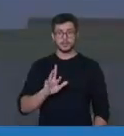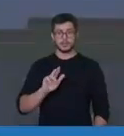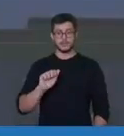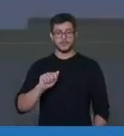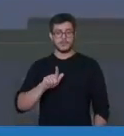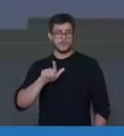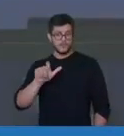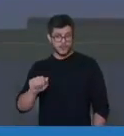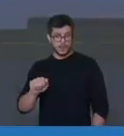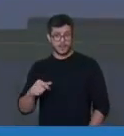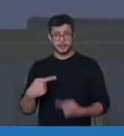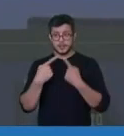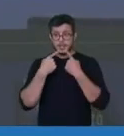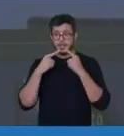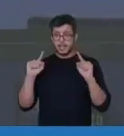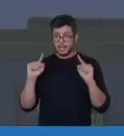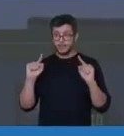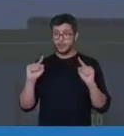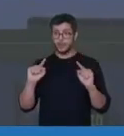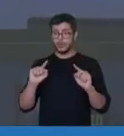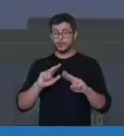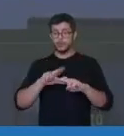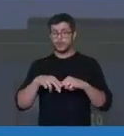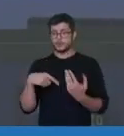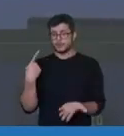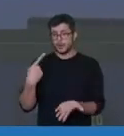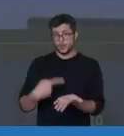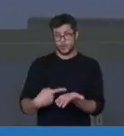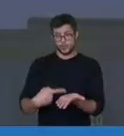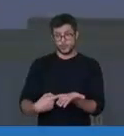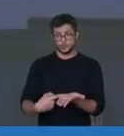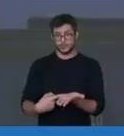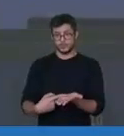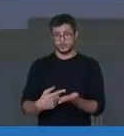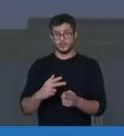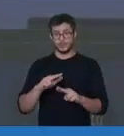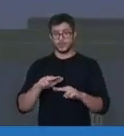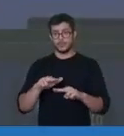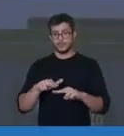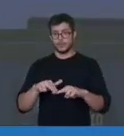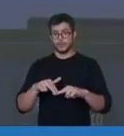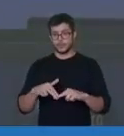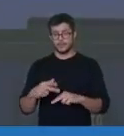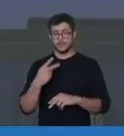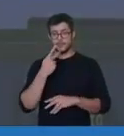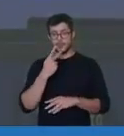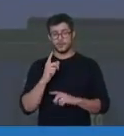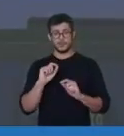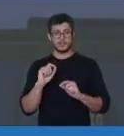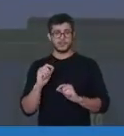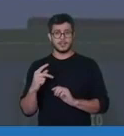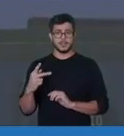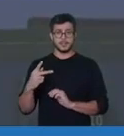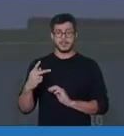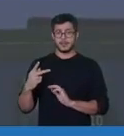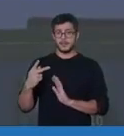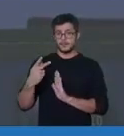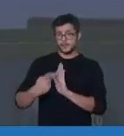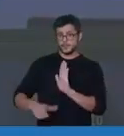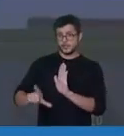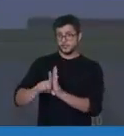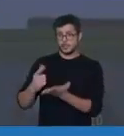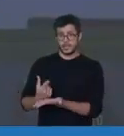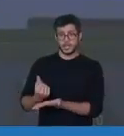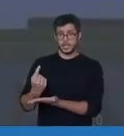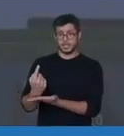criticar a possibilidade desse acordo, permitindo que os projetos de lei do Congresso Nacional fossem